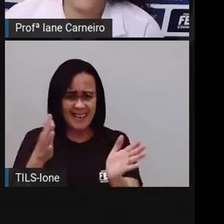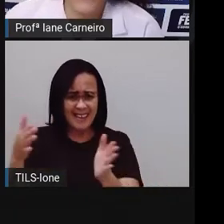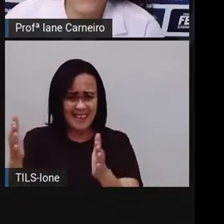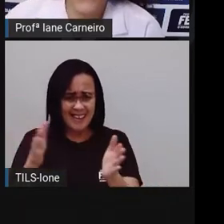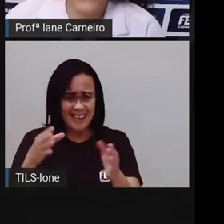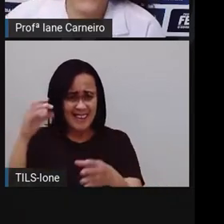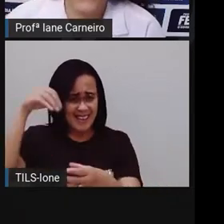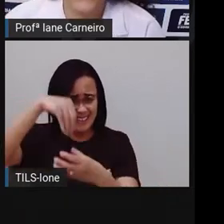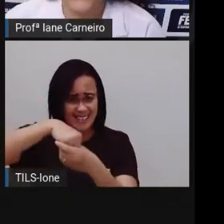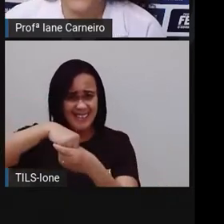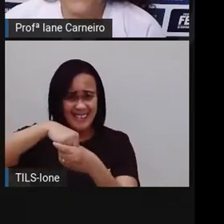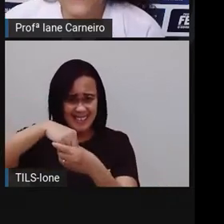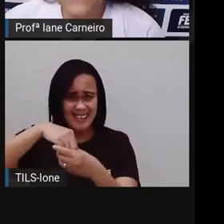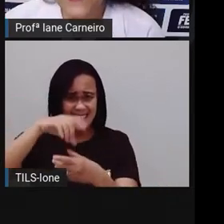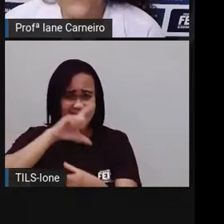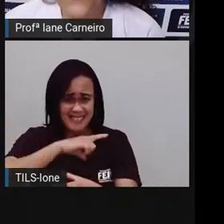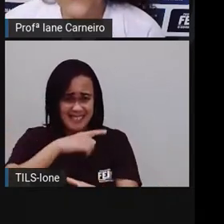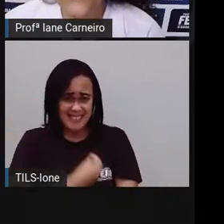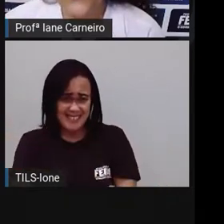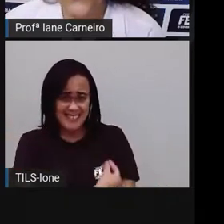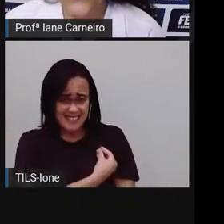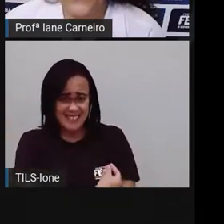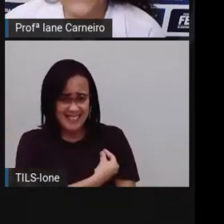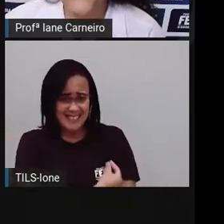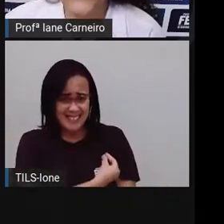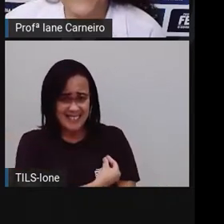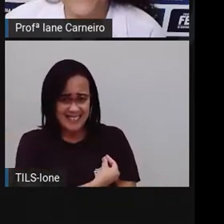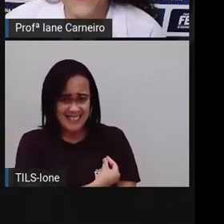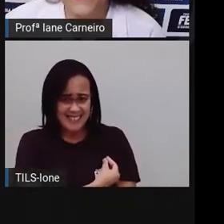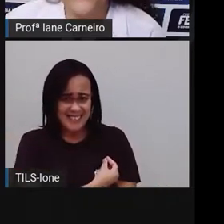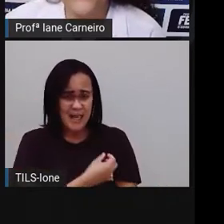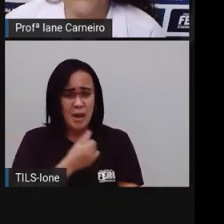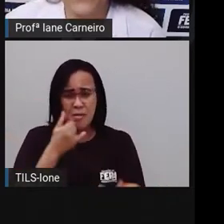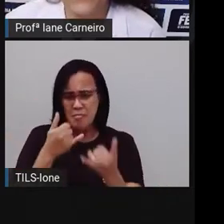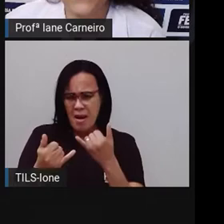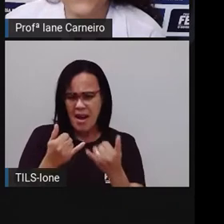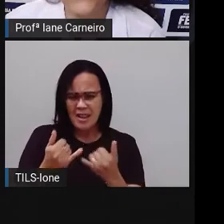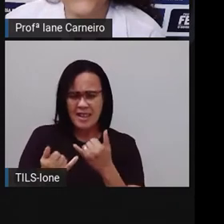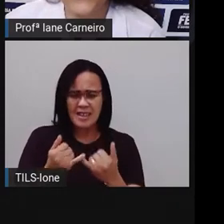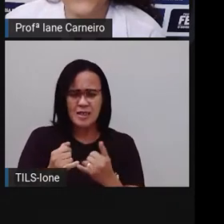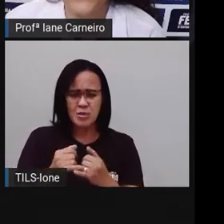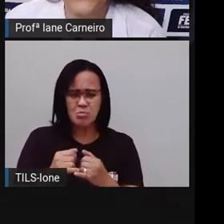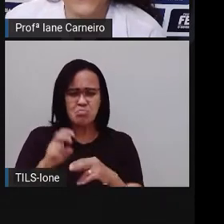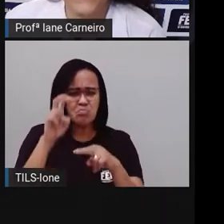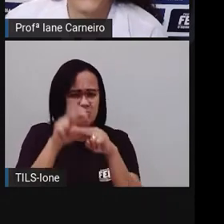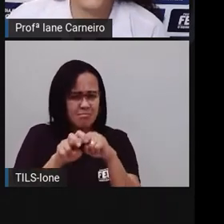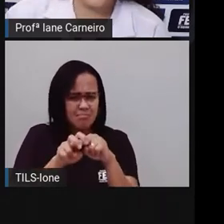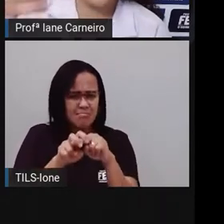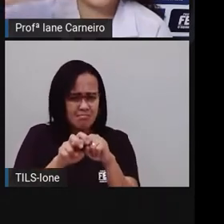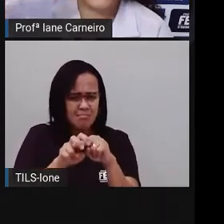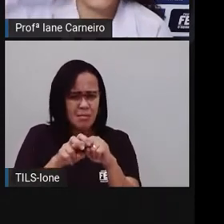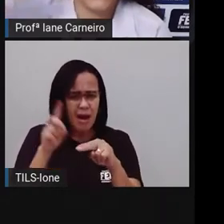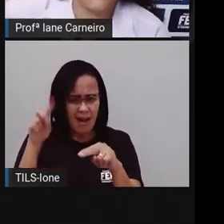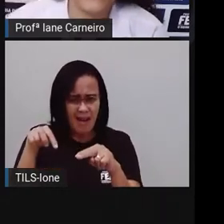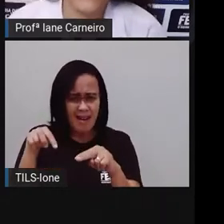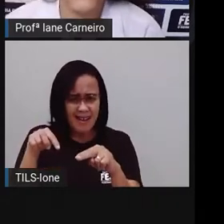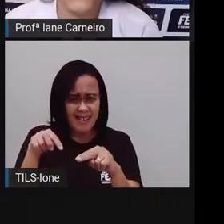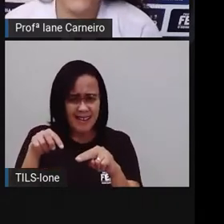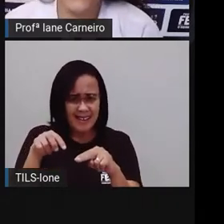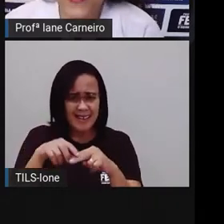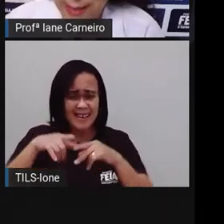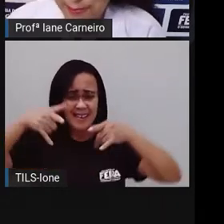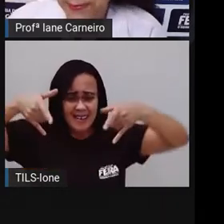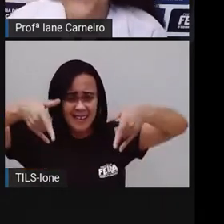castelo da princesa. Parece que é um banco, né? Pernas de um banco. Aquelas pontas das camas